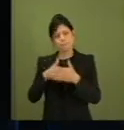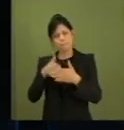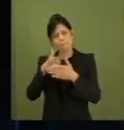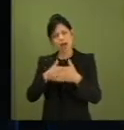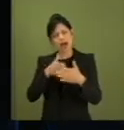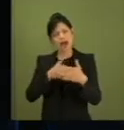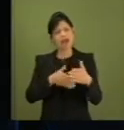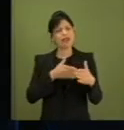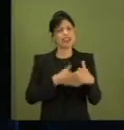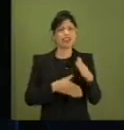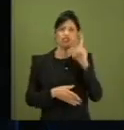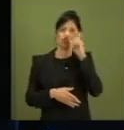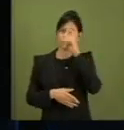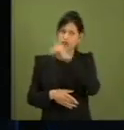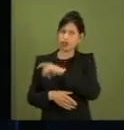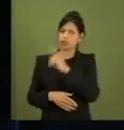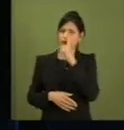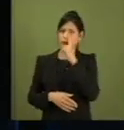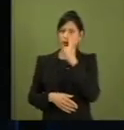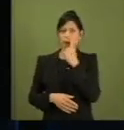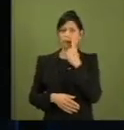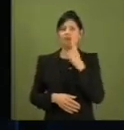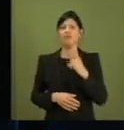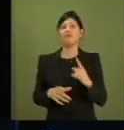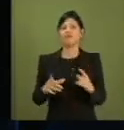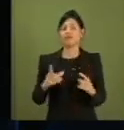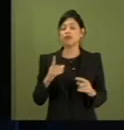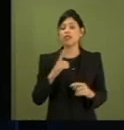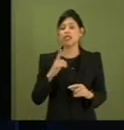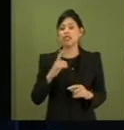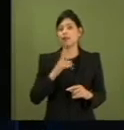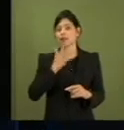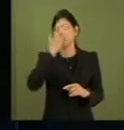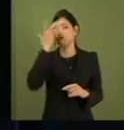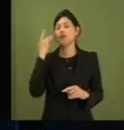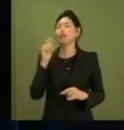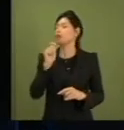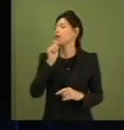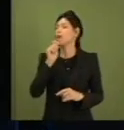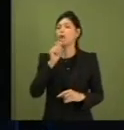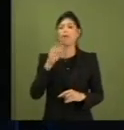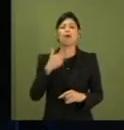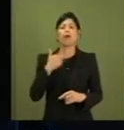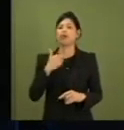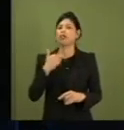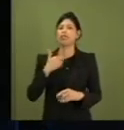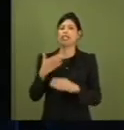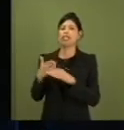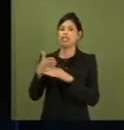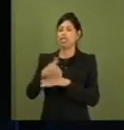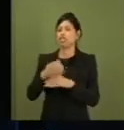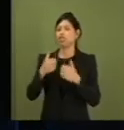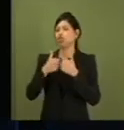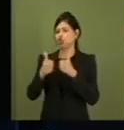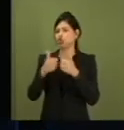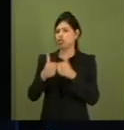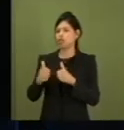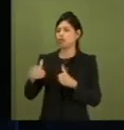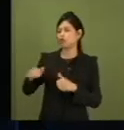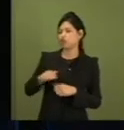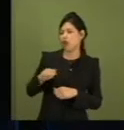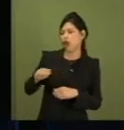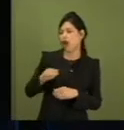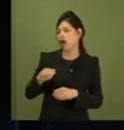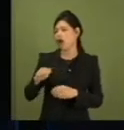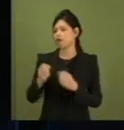criar um tráfego infernal e ninguém vai poder deslocar de ônibus, de carro, de caminhão. Lembro aqui de São Borja, Rosário do